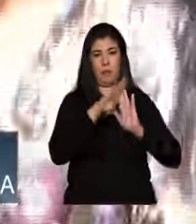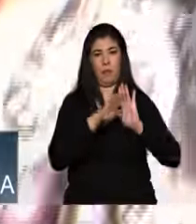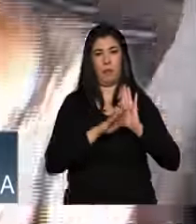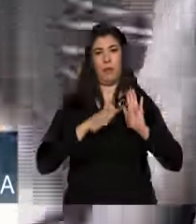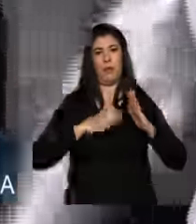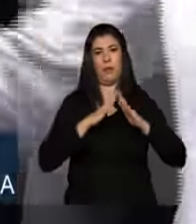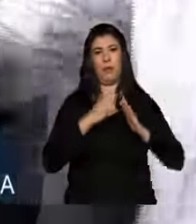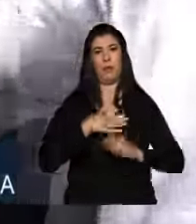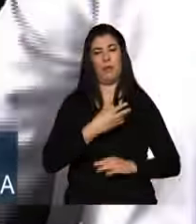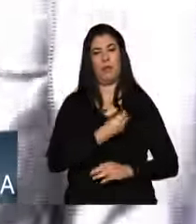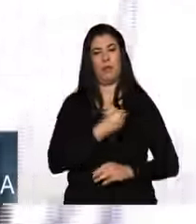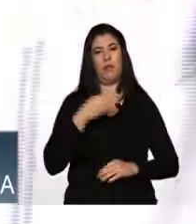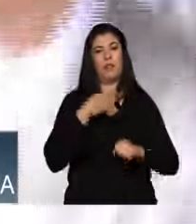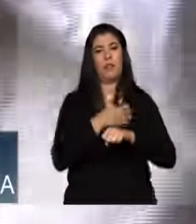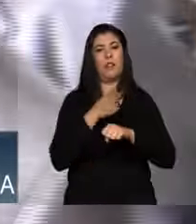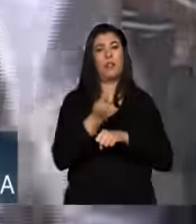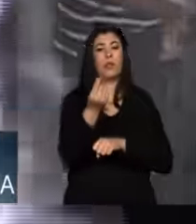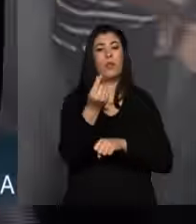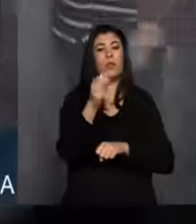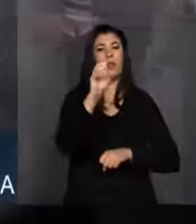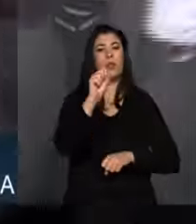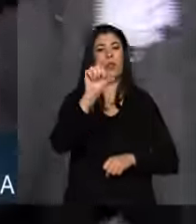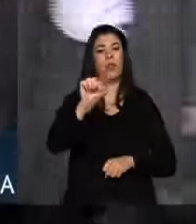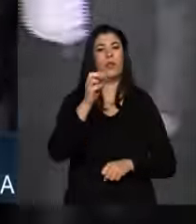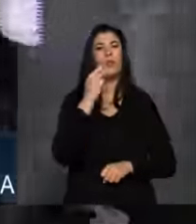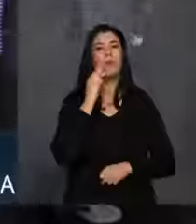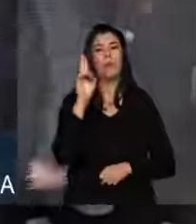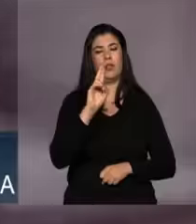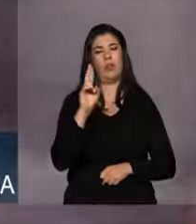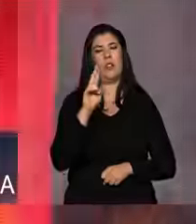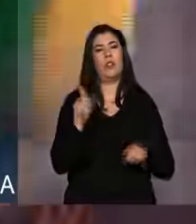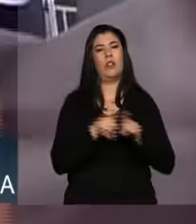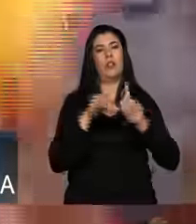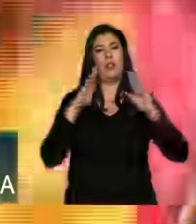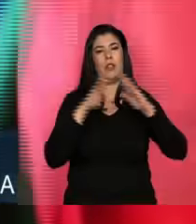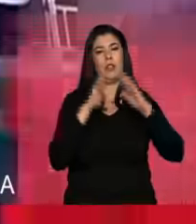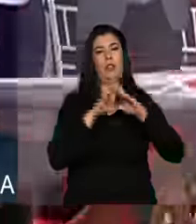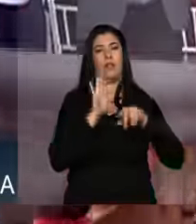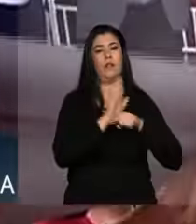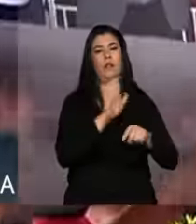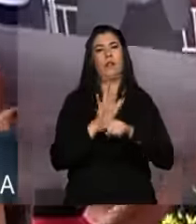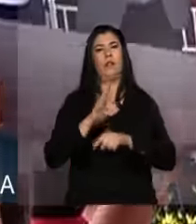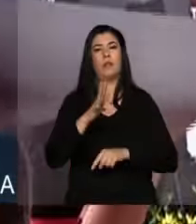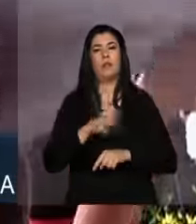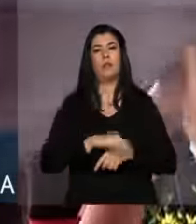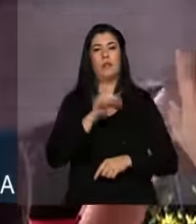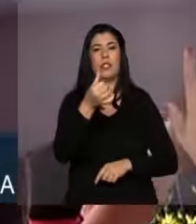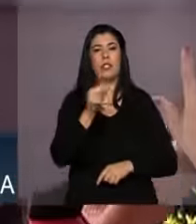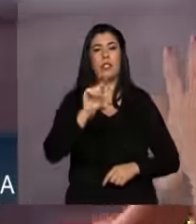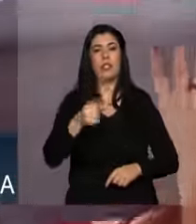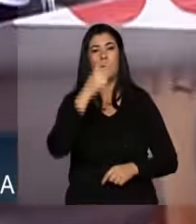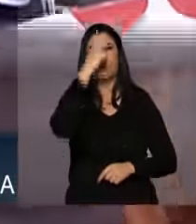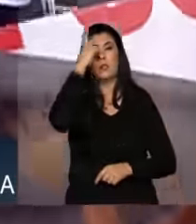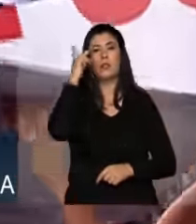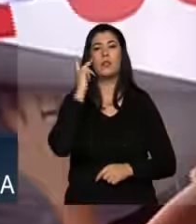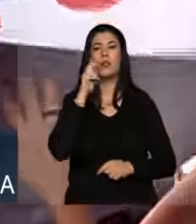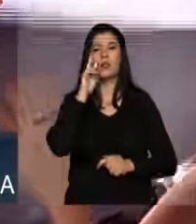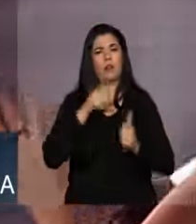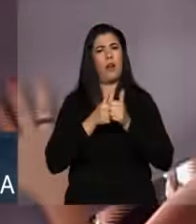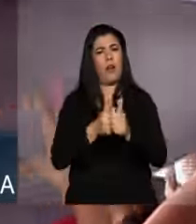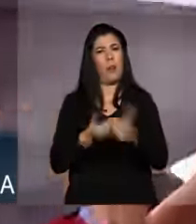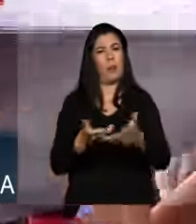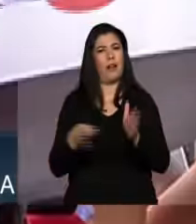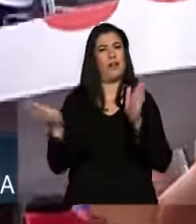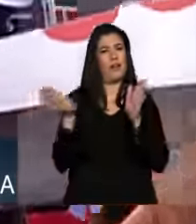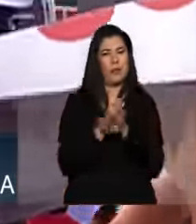teve investimentos de 89 milhões de reais e as moradias vão beneficiar cerca de 6 mil pessoas lá em Juazeiro. Agora sim, a presidenta